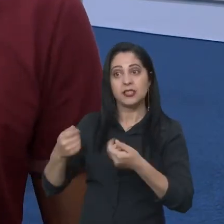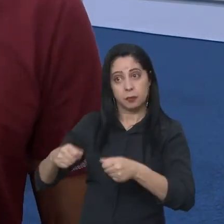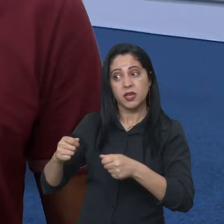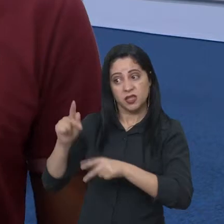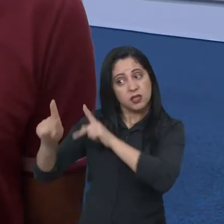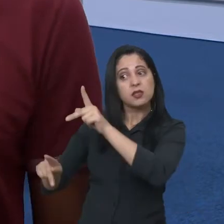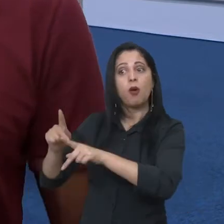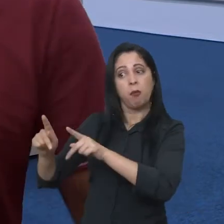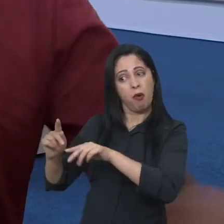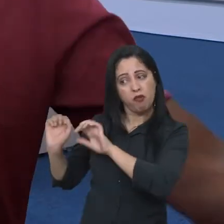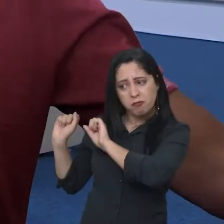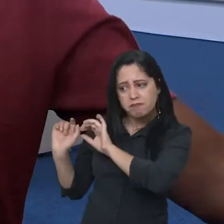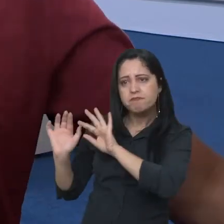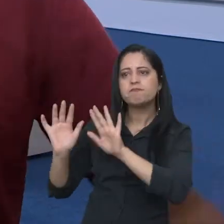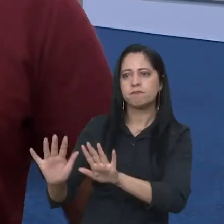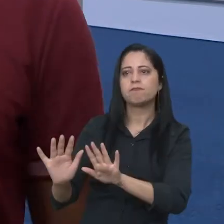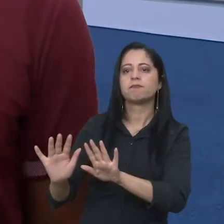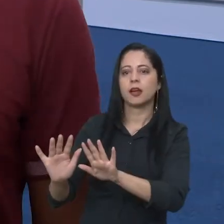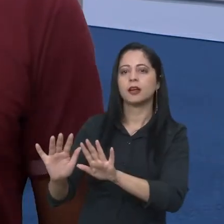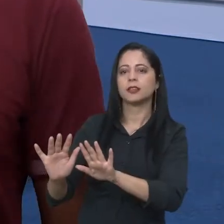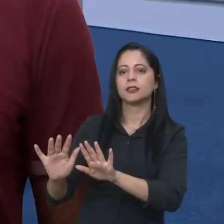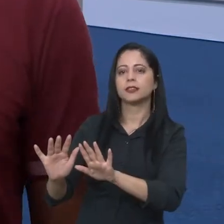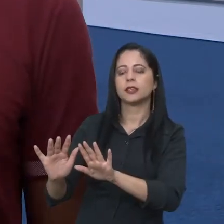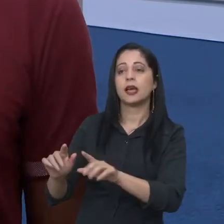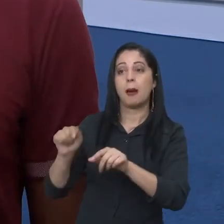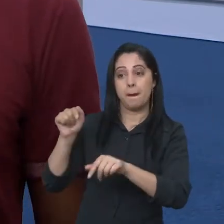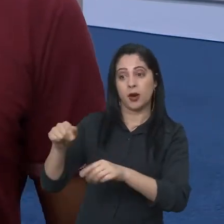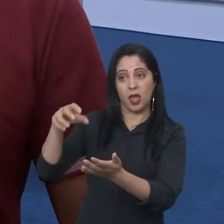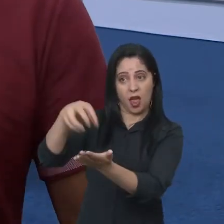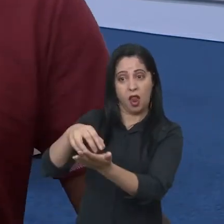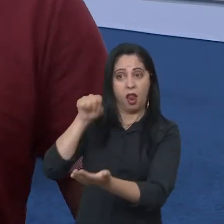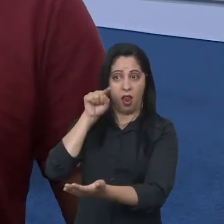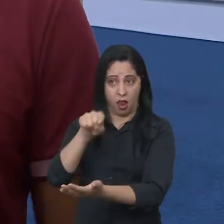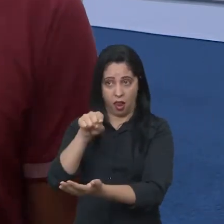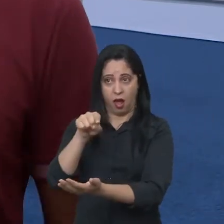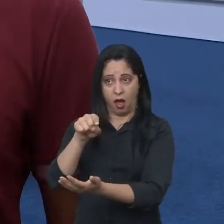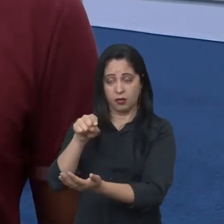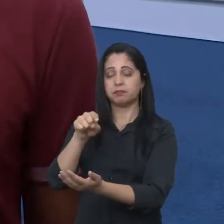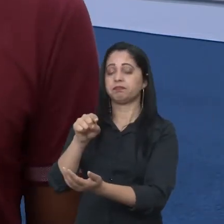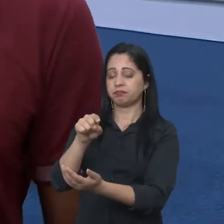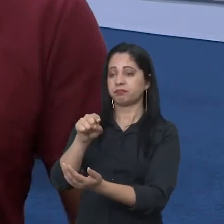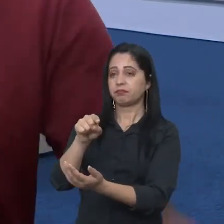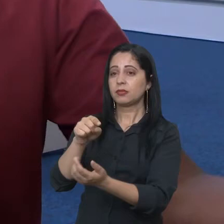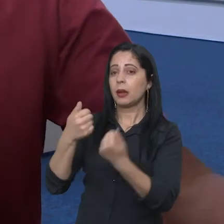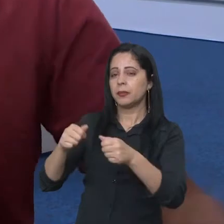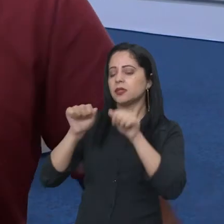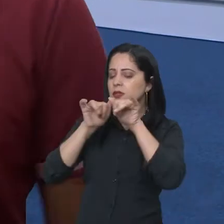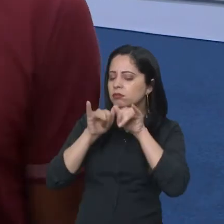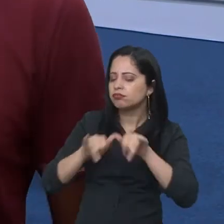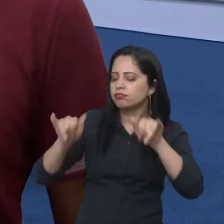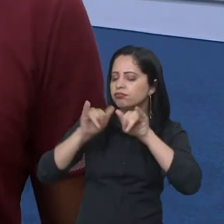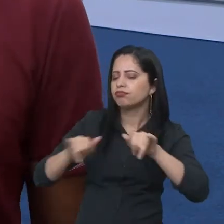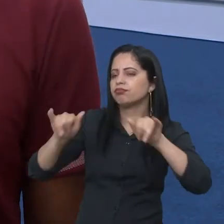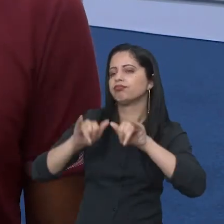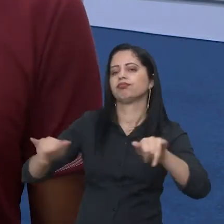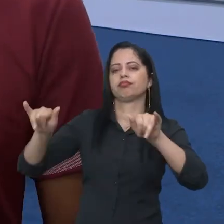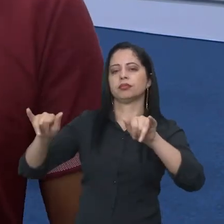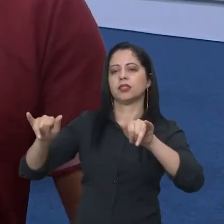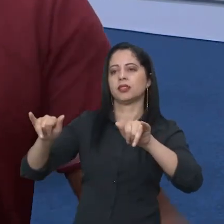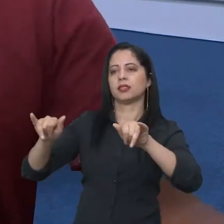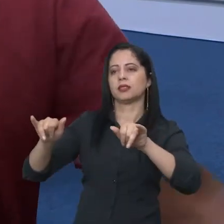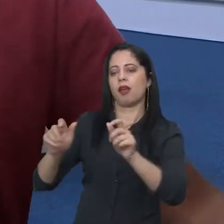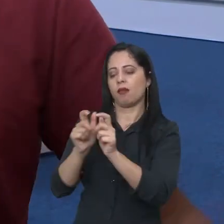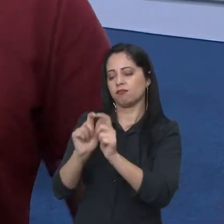que o povo participe para que essa Casa de Cultura, né, essa Centro de Referência, continue